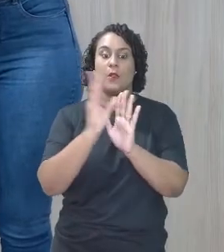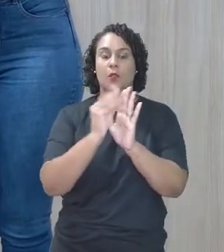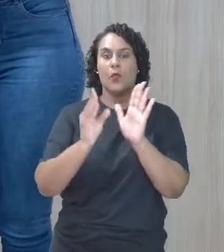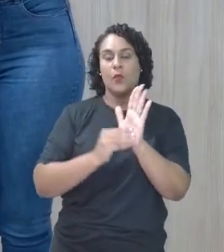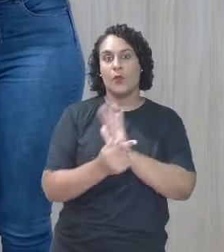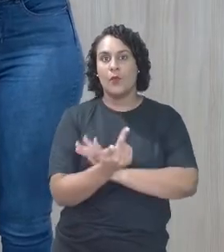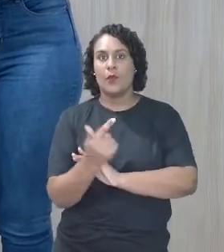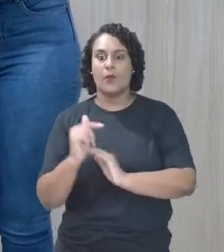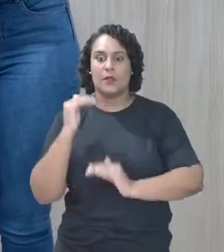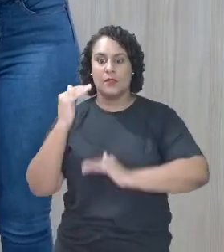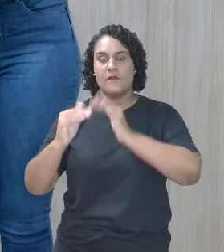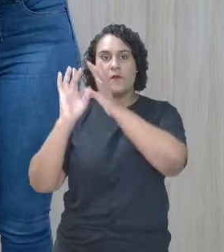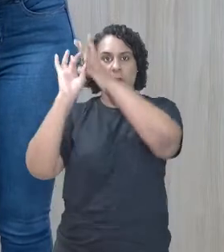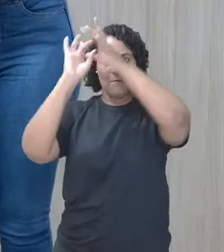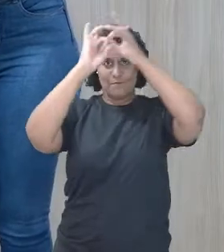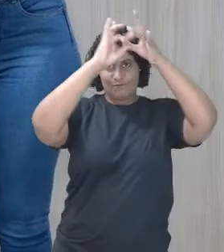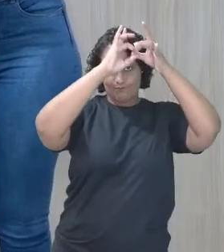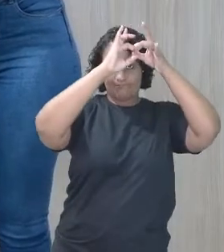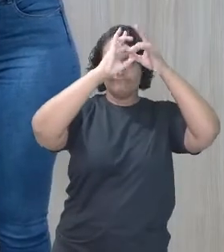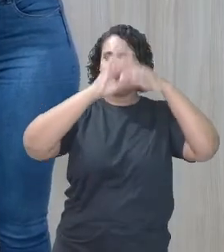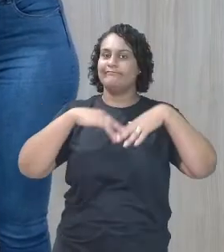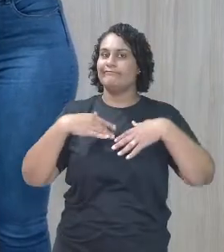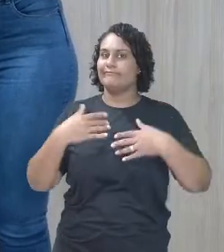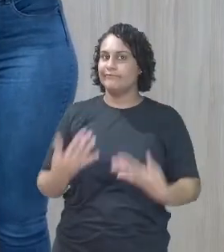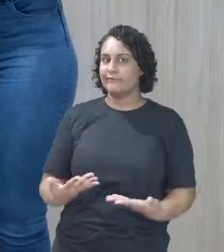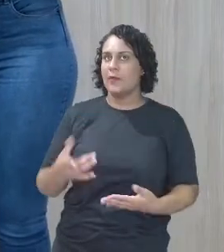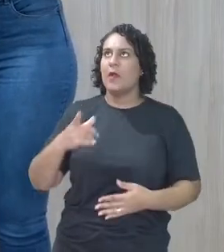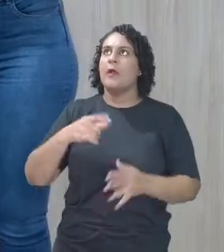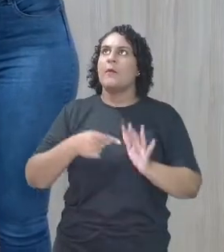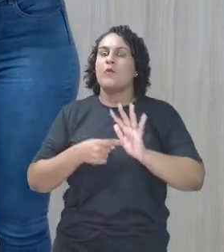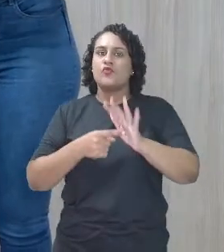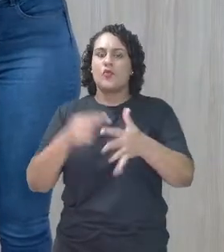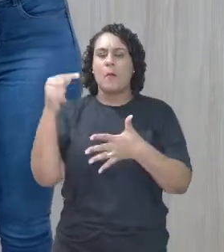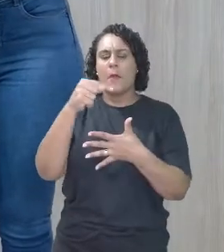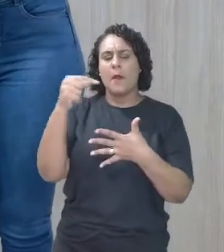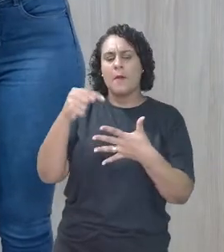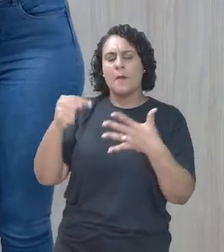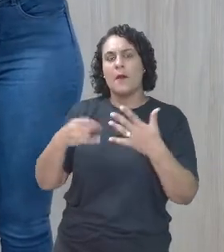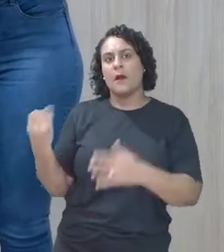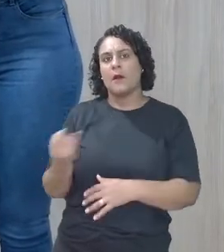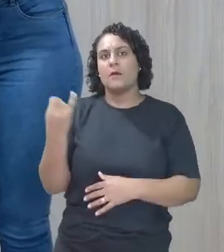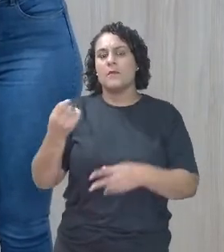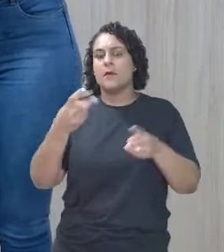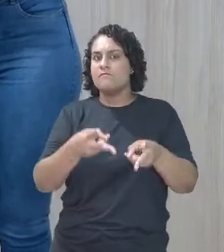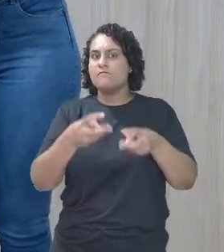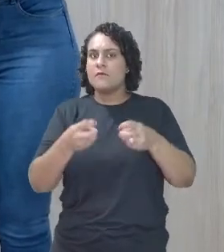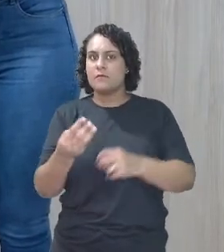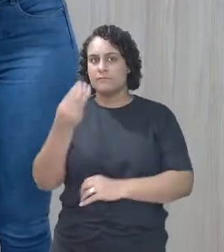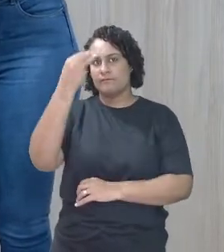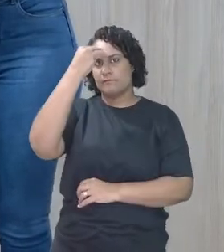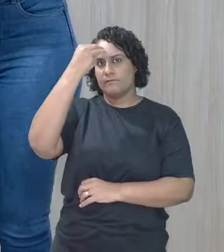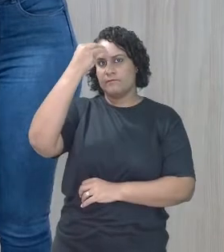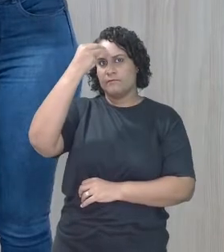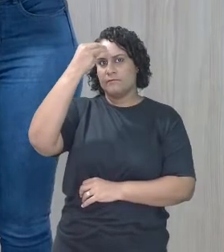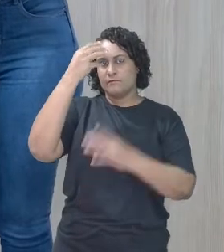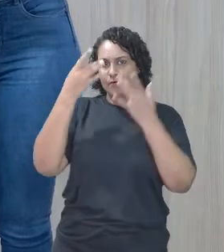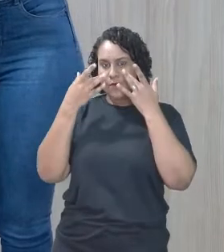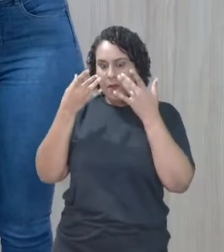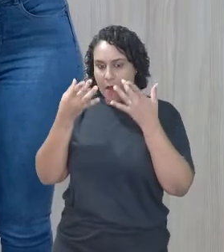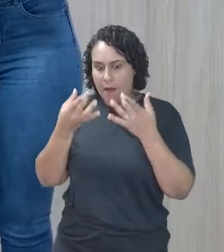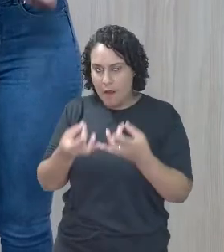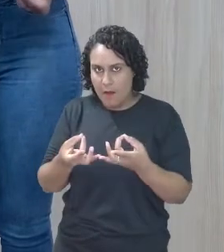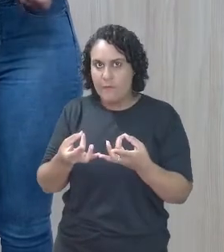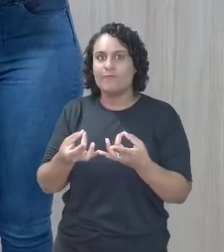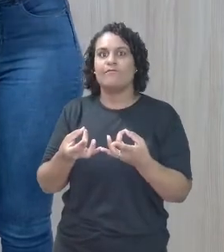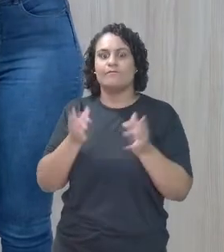sobre desenvolvimento cognitivo. E aí a gente trouxe aspectos importantes como percepção, memória,